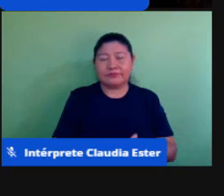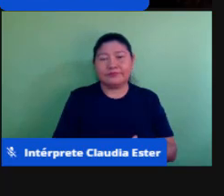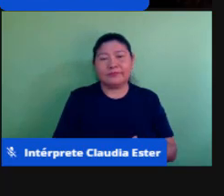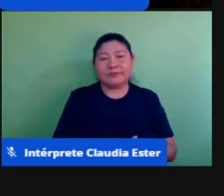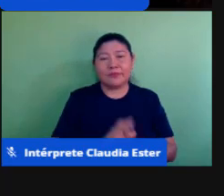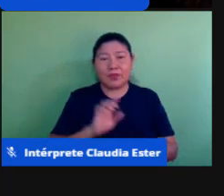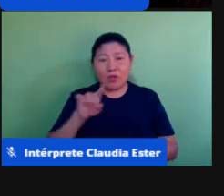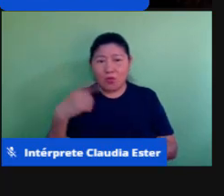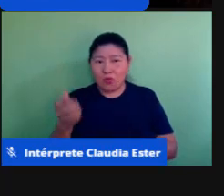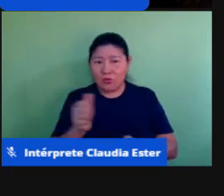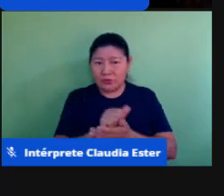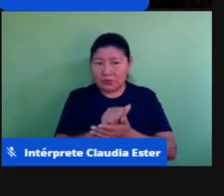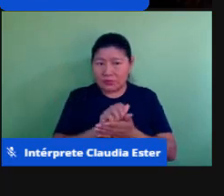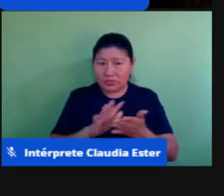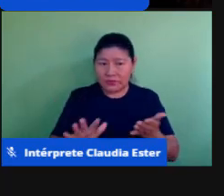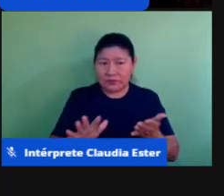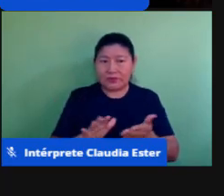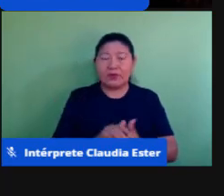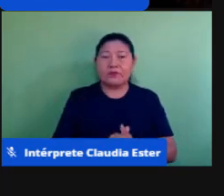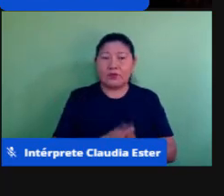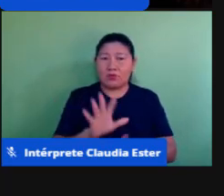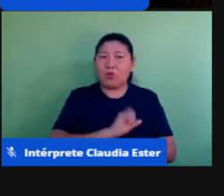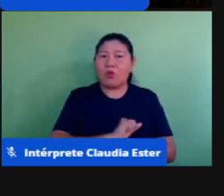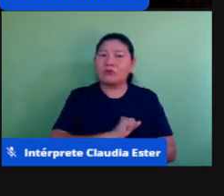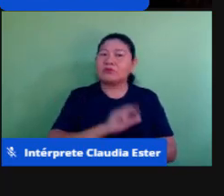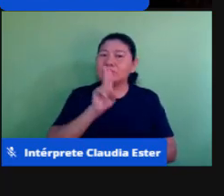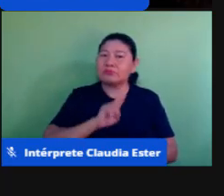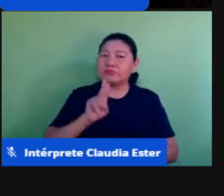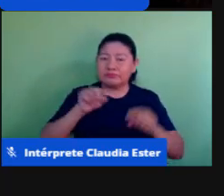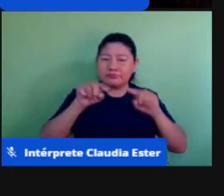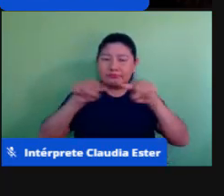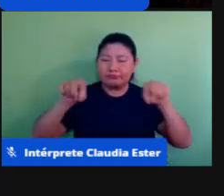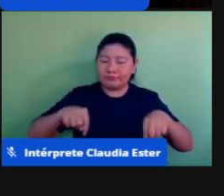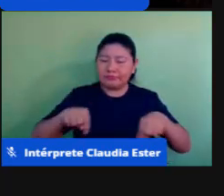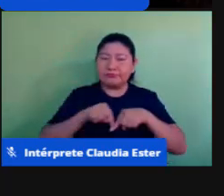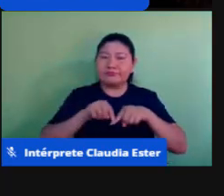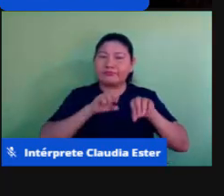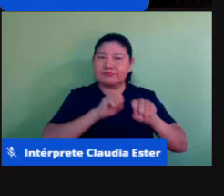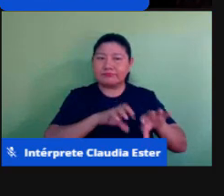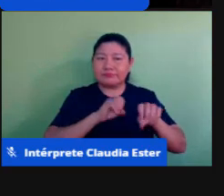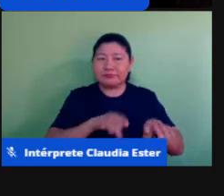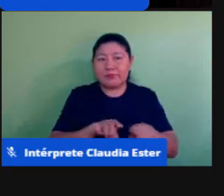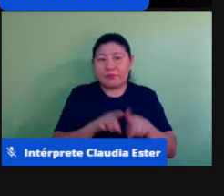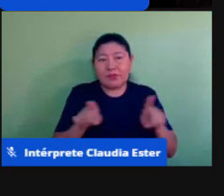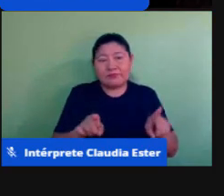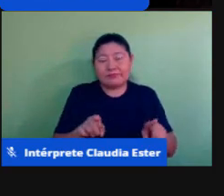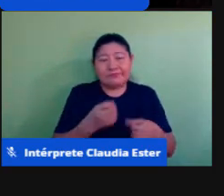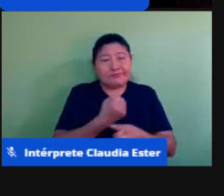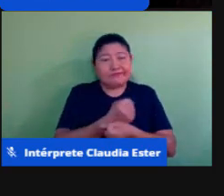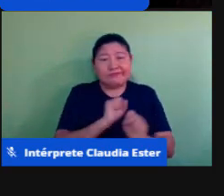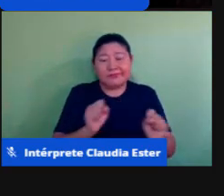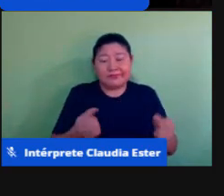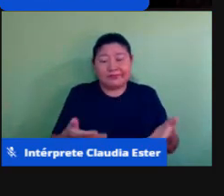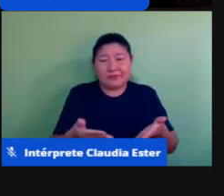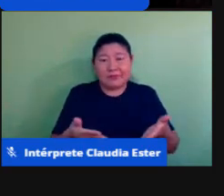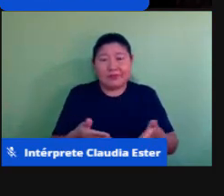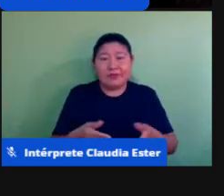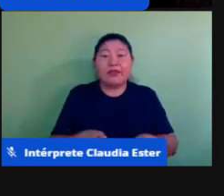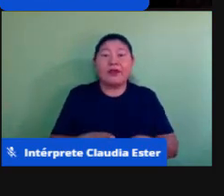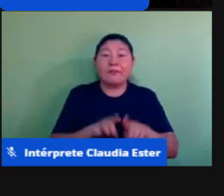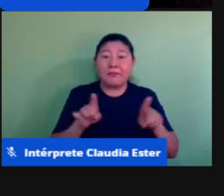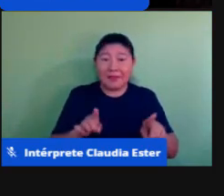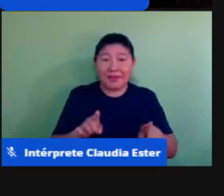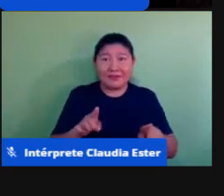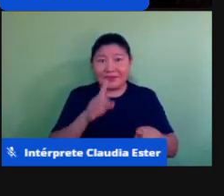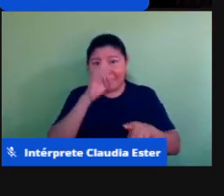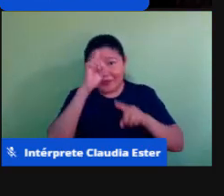muito de trabalhar em sala de aula, mas como agora nós estamos de maneira remota, também é uma atividade que dá para